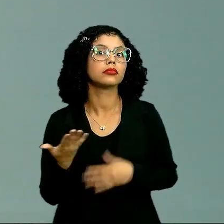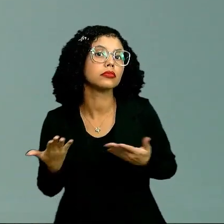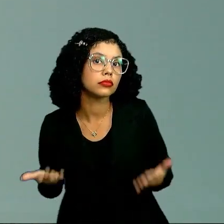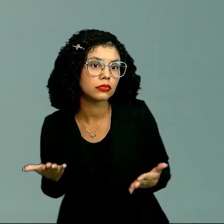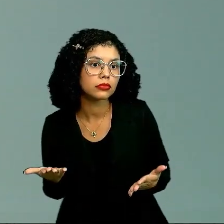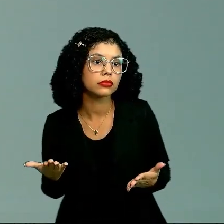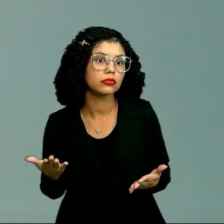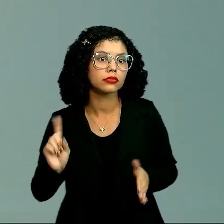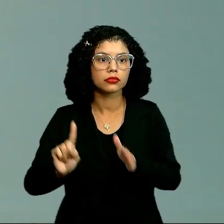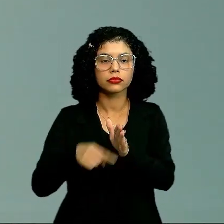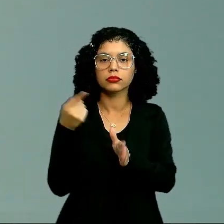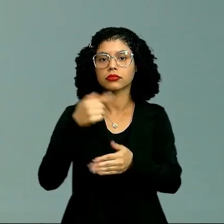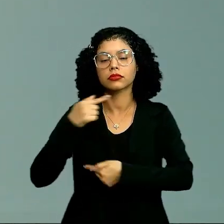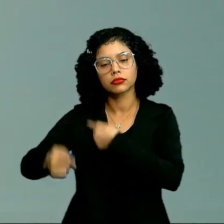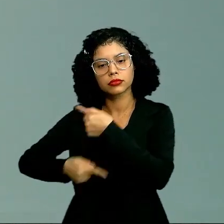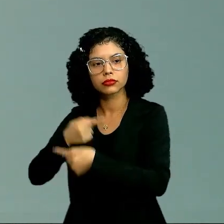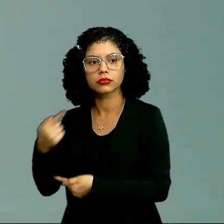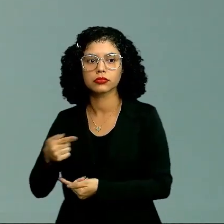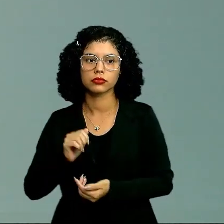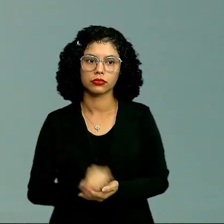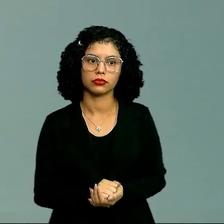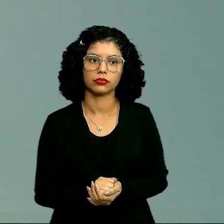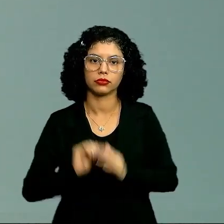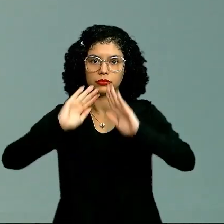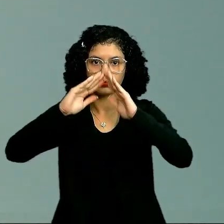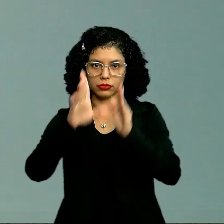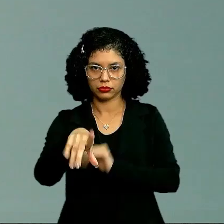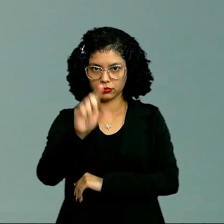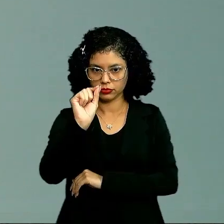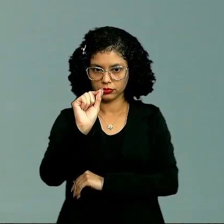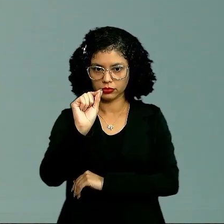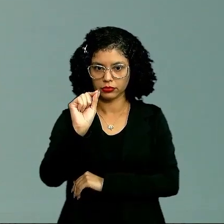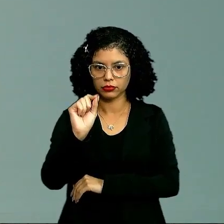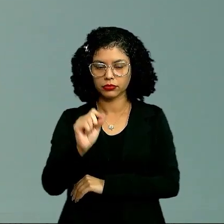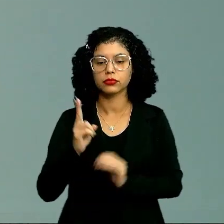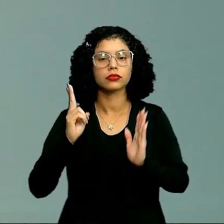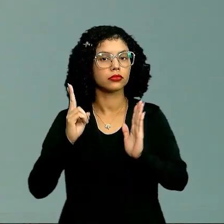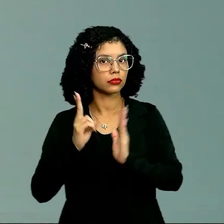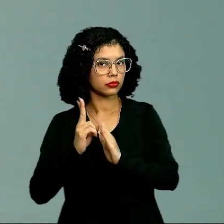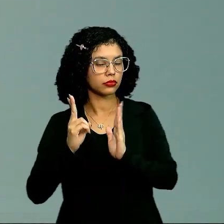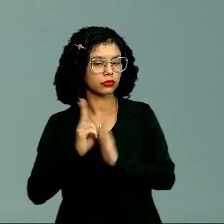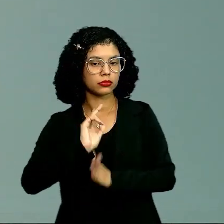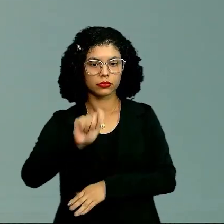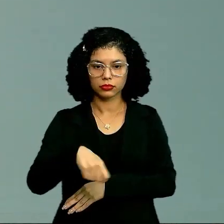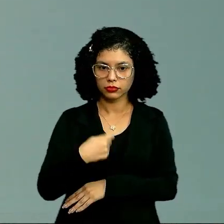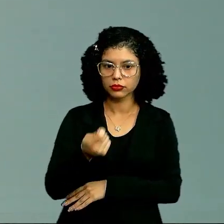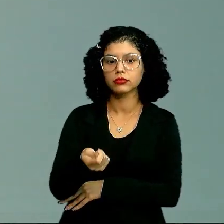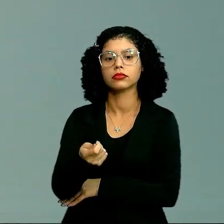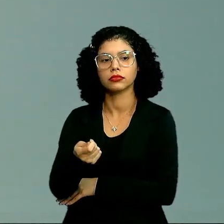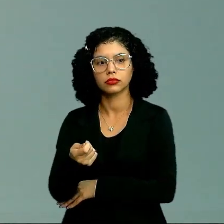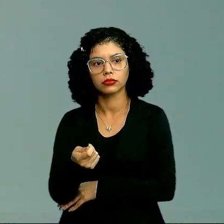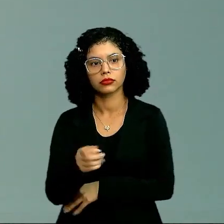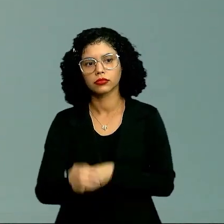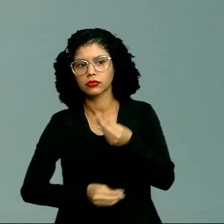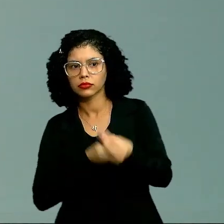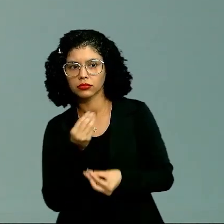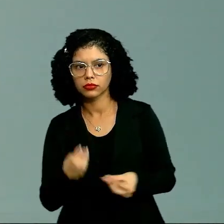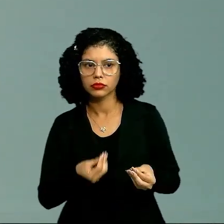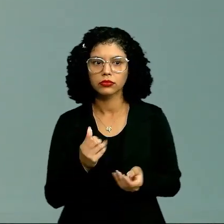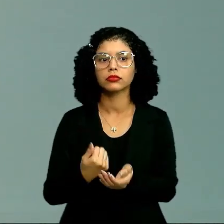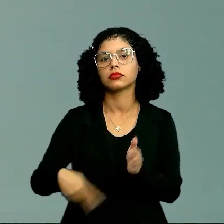esse? A primeira geração escolhe o índio como esse símbolo de nacionalidade, um tanto